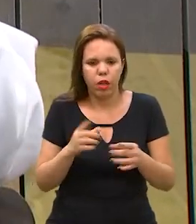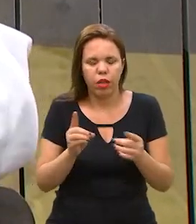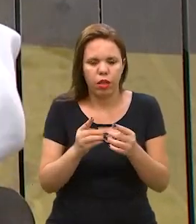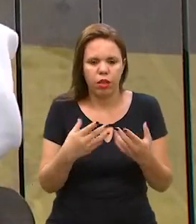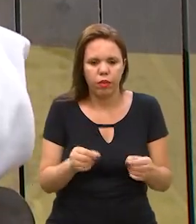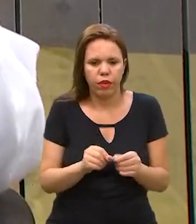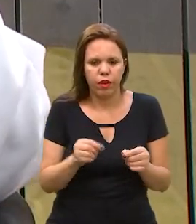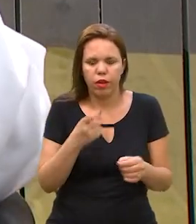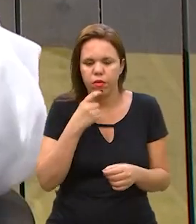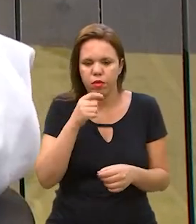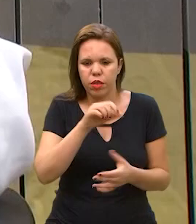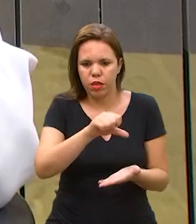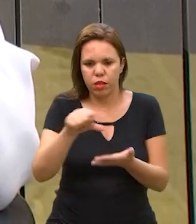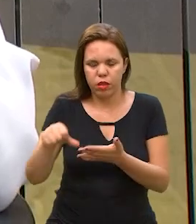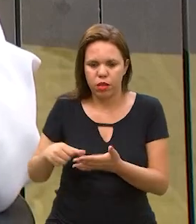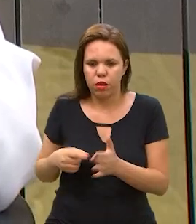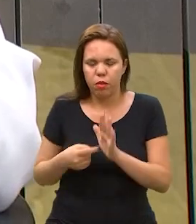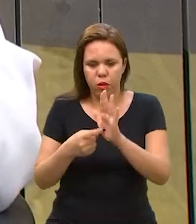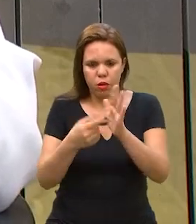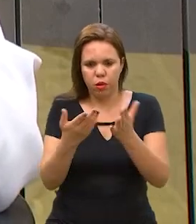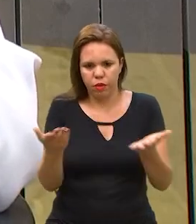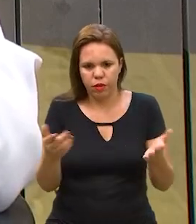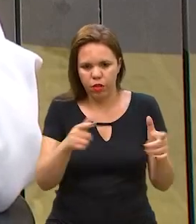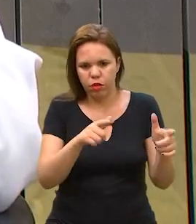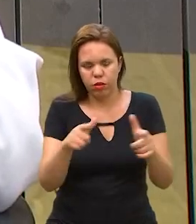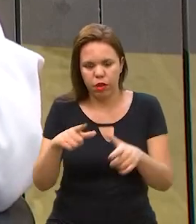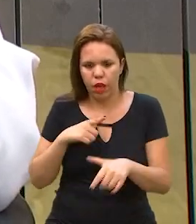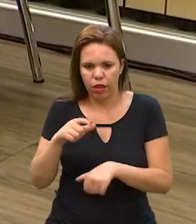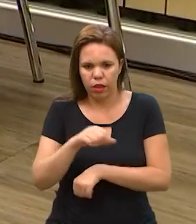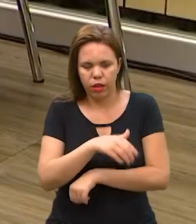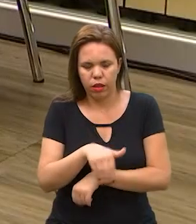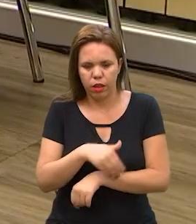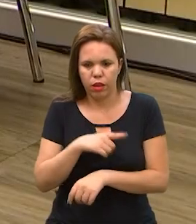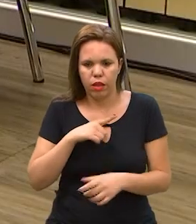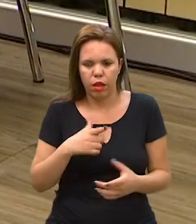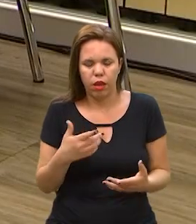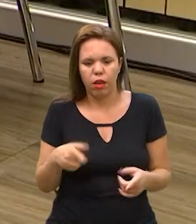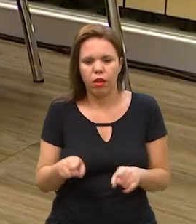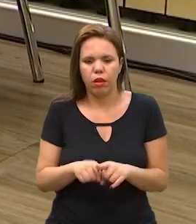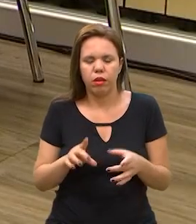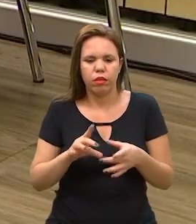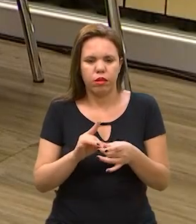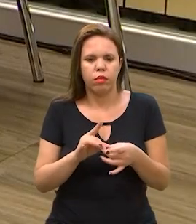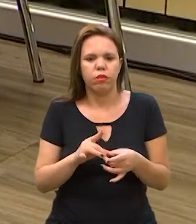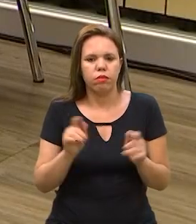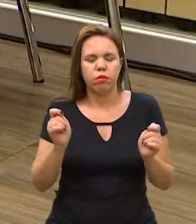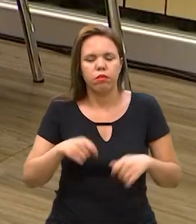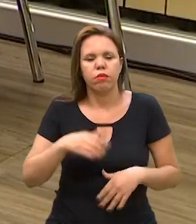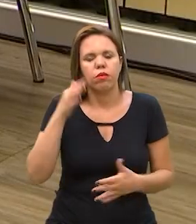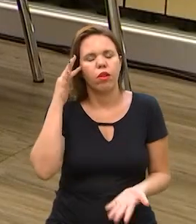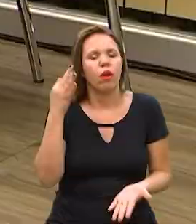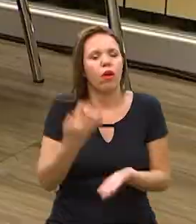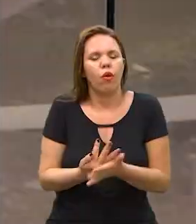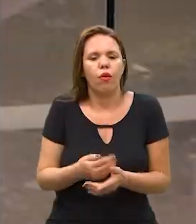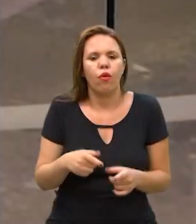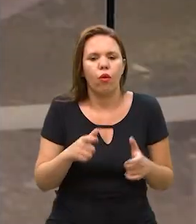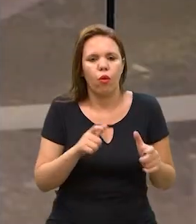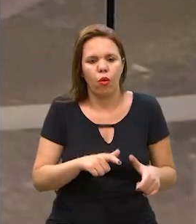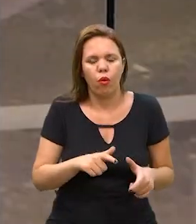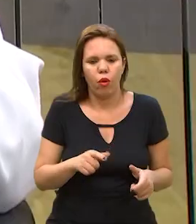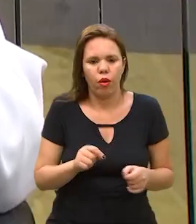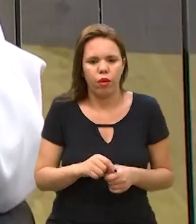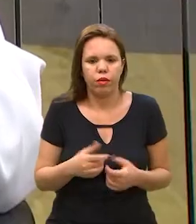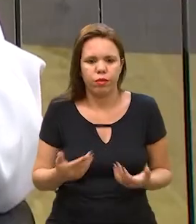vai aparecer para você os serviços que estão credenciados na cidade. Que então, são laboratórios de